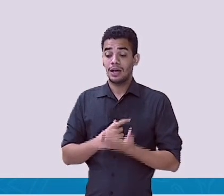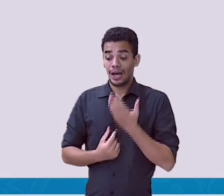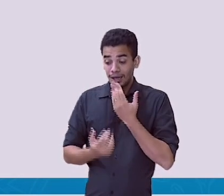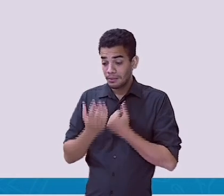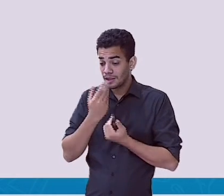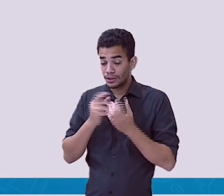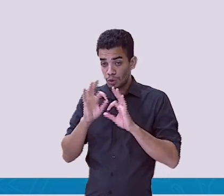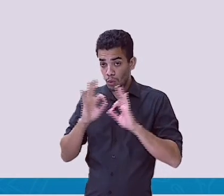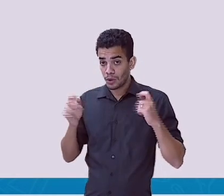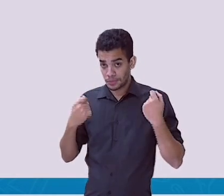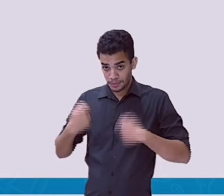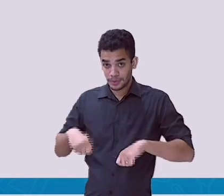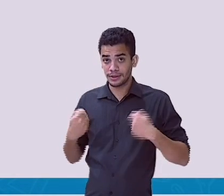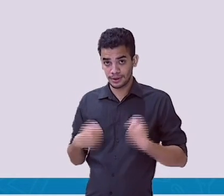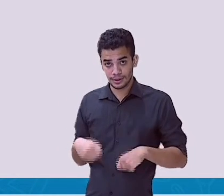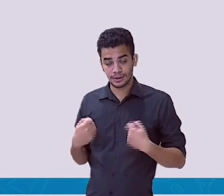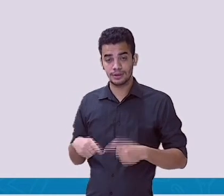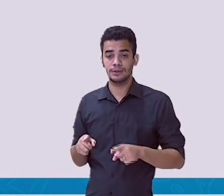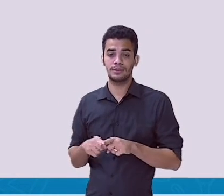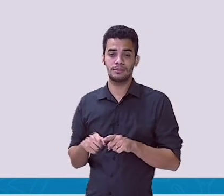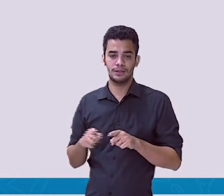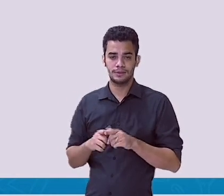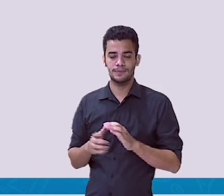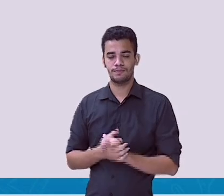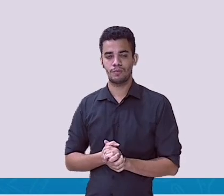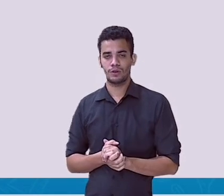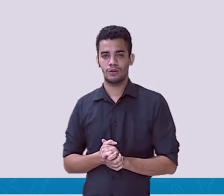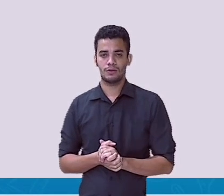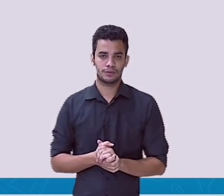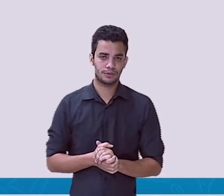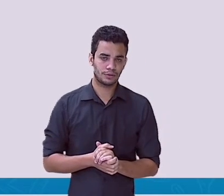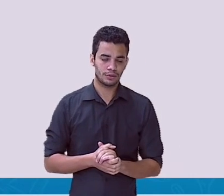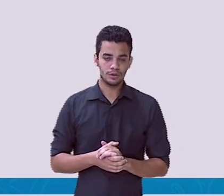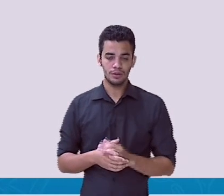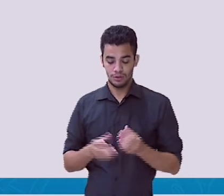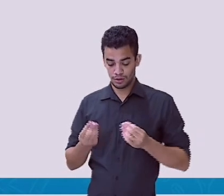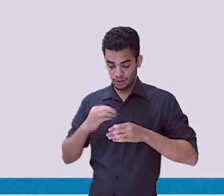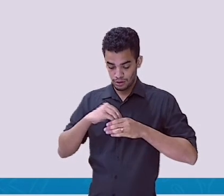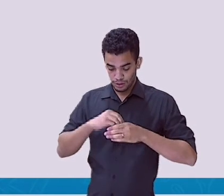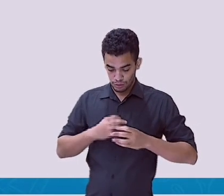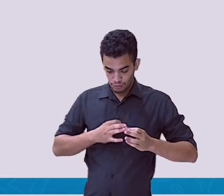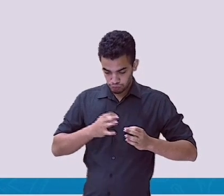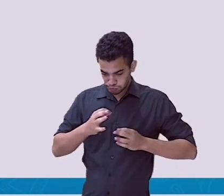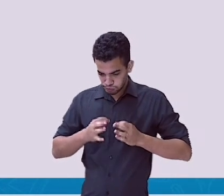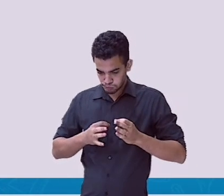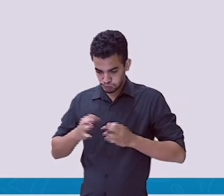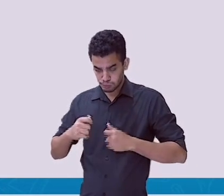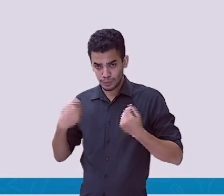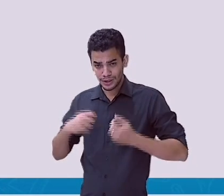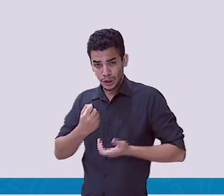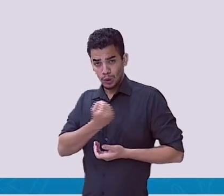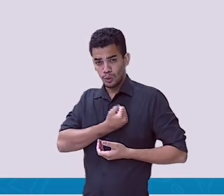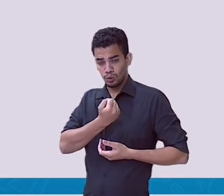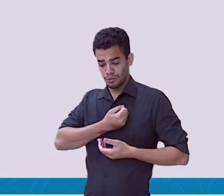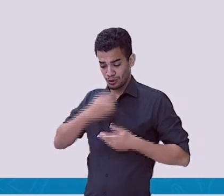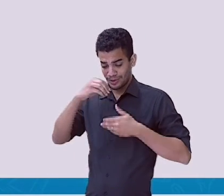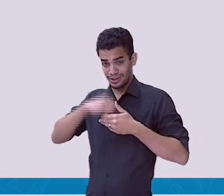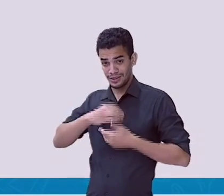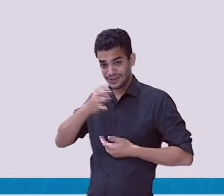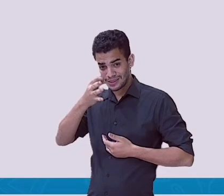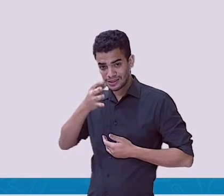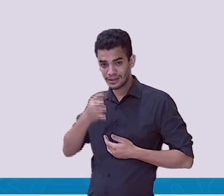que eles consigam fazer todo esse processo e se manter dentro de um nível aceitável e produtivo.